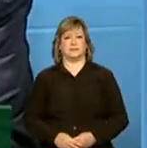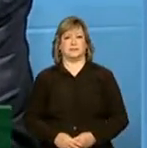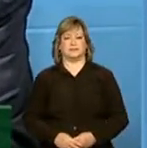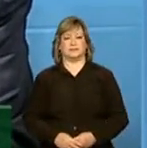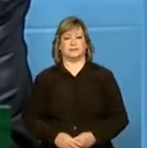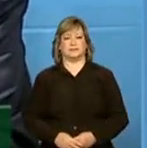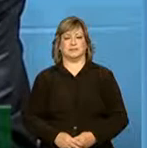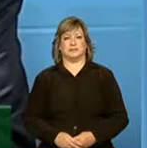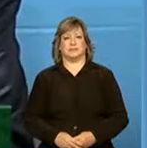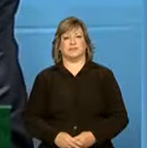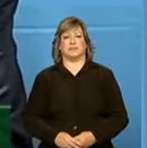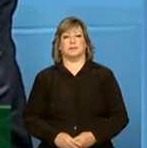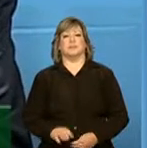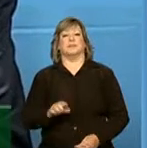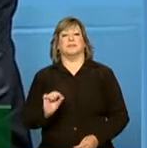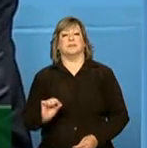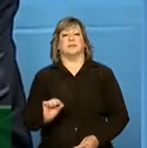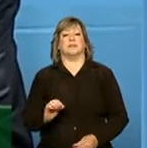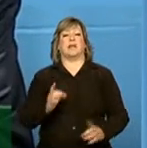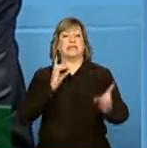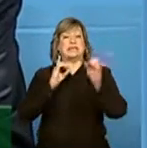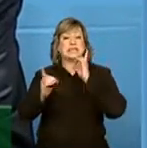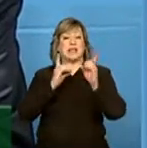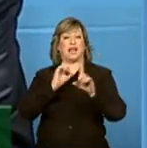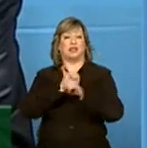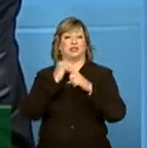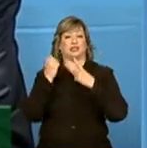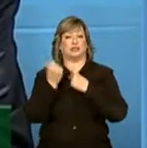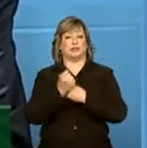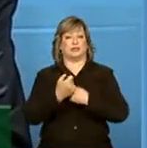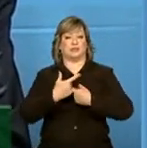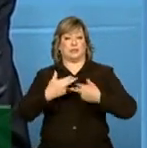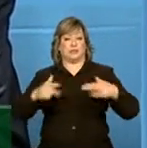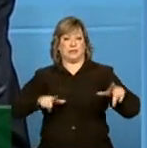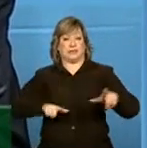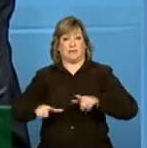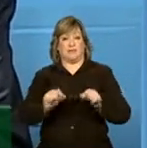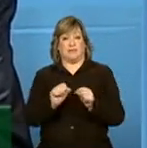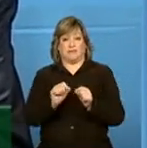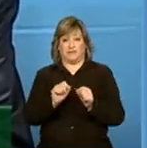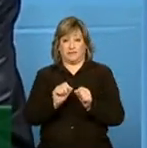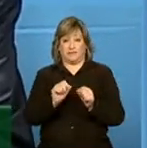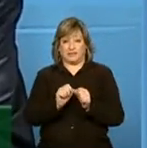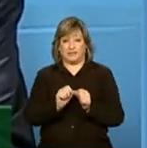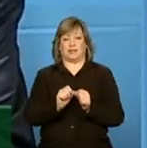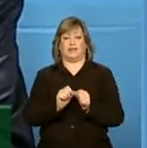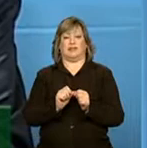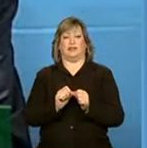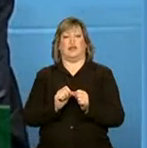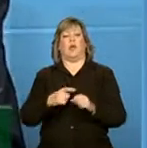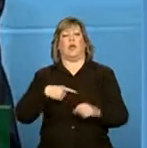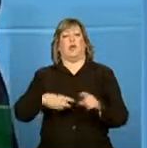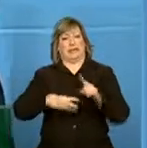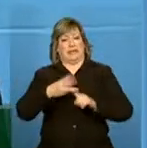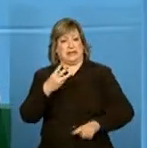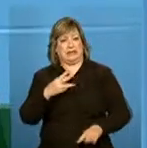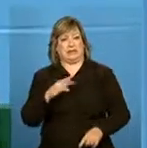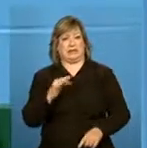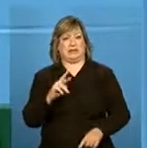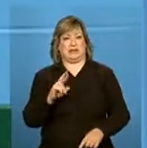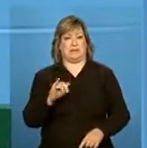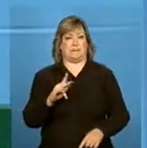As ações derivadas do diálogo social realizadas de forma bi ou tripartite